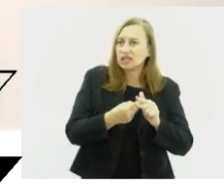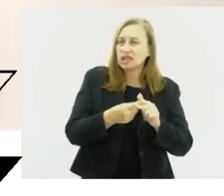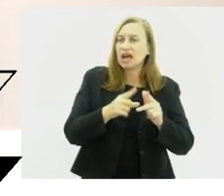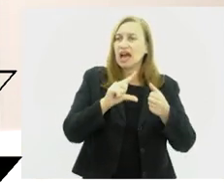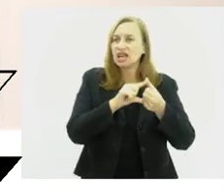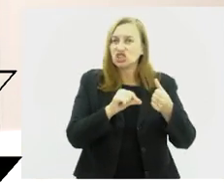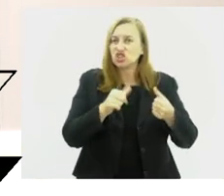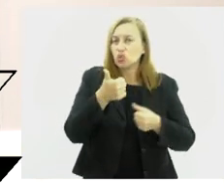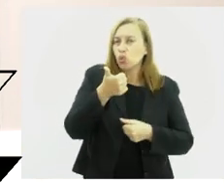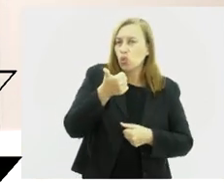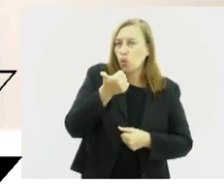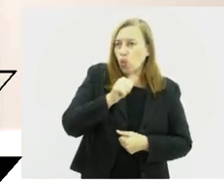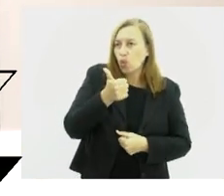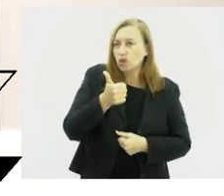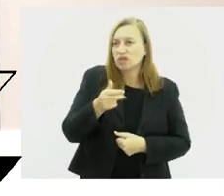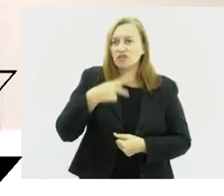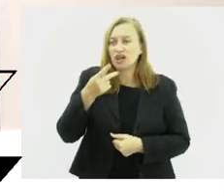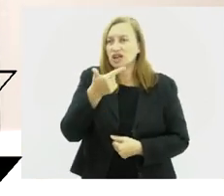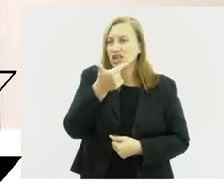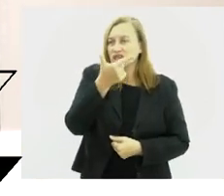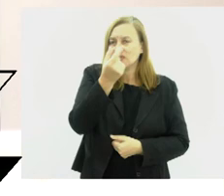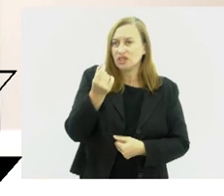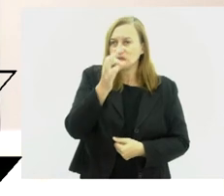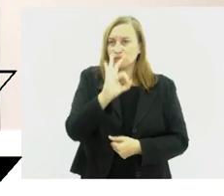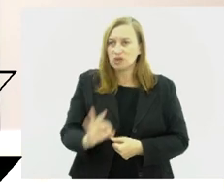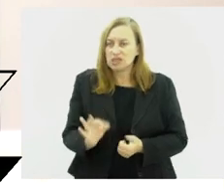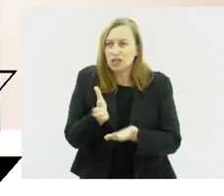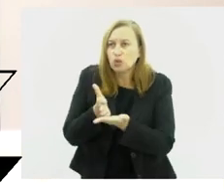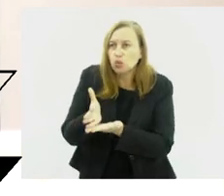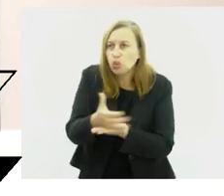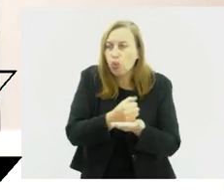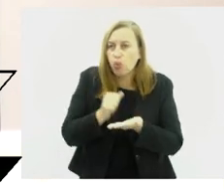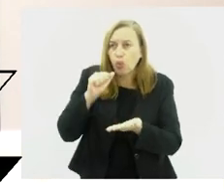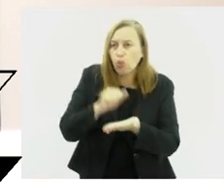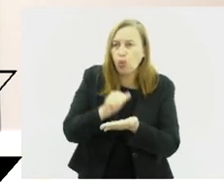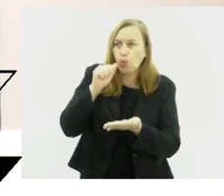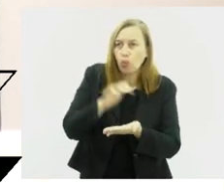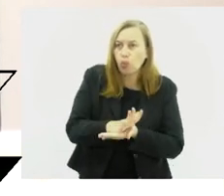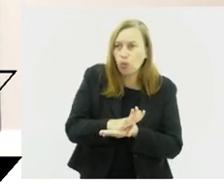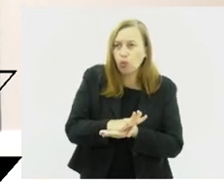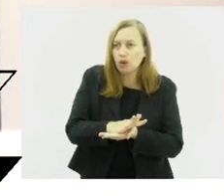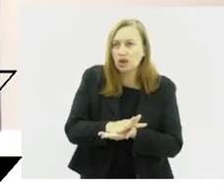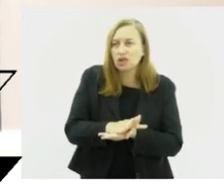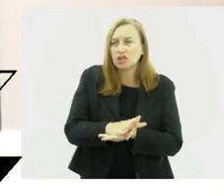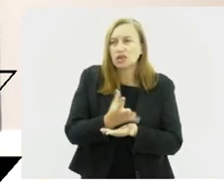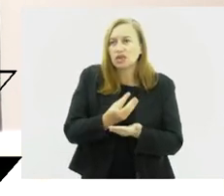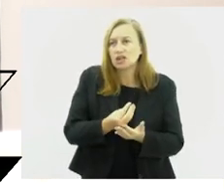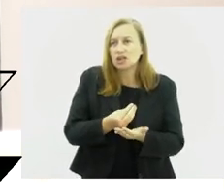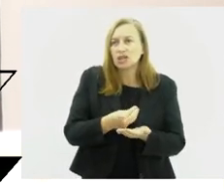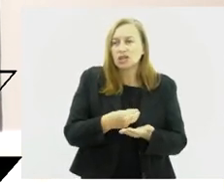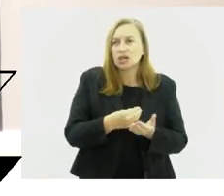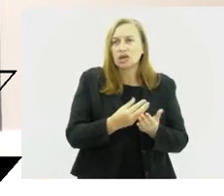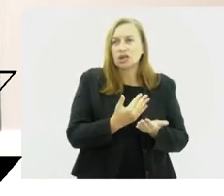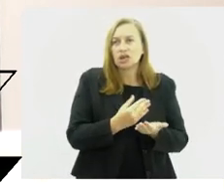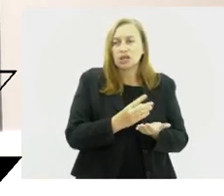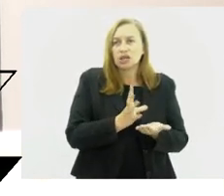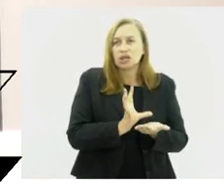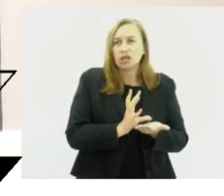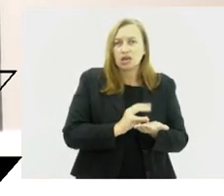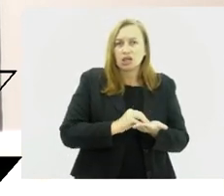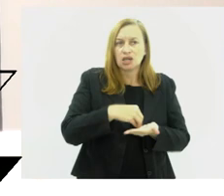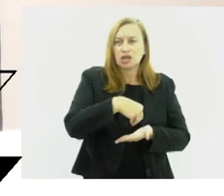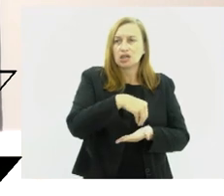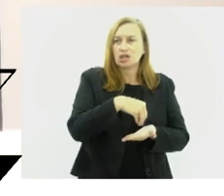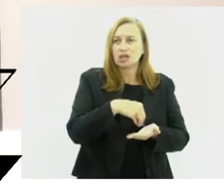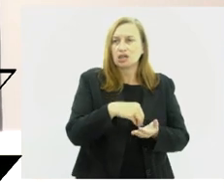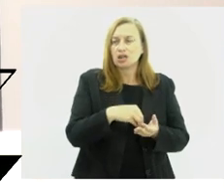11... diz que 20% do arrecadado das multas deve ir para instituições de proteção aos animais